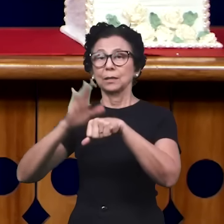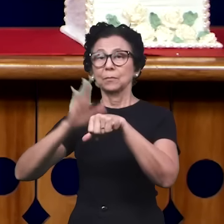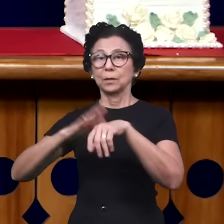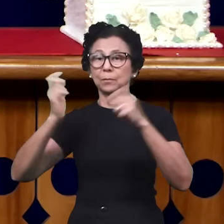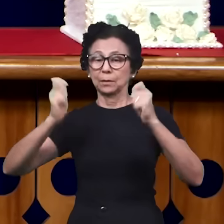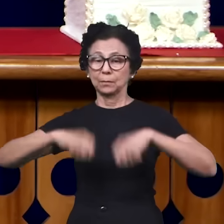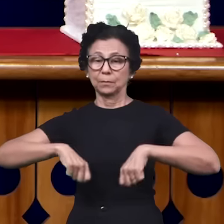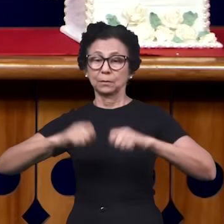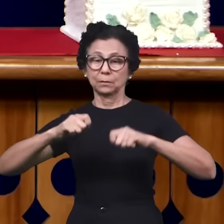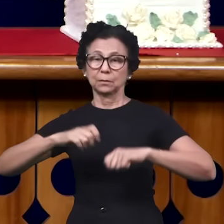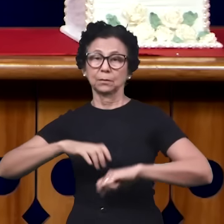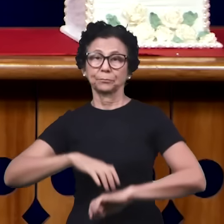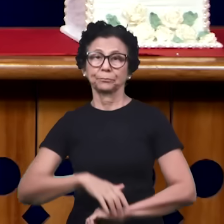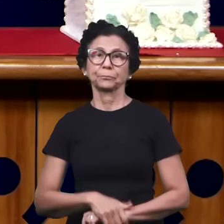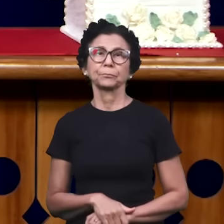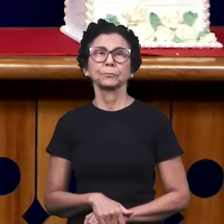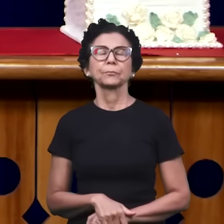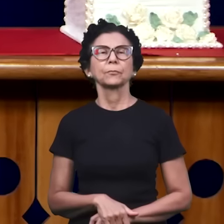seguinte, olha,